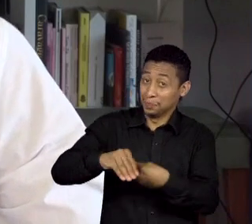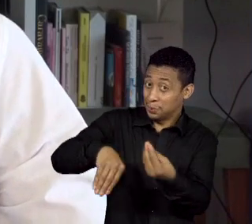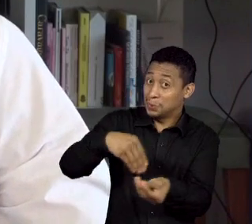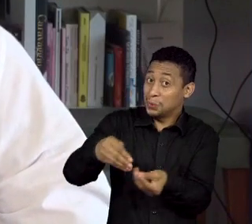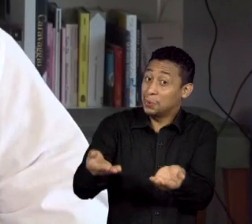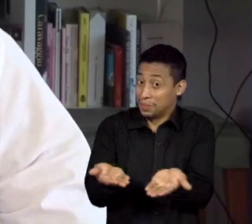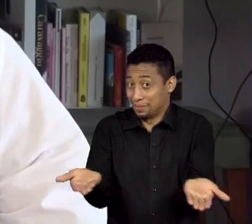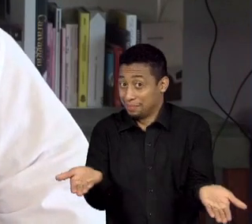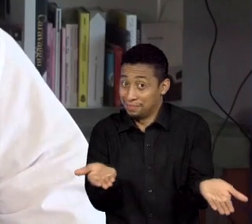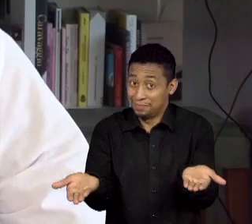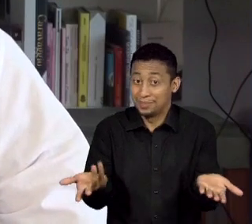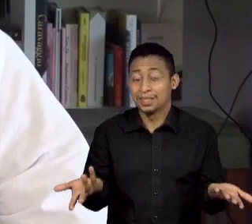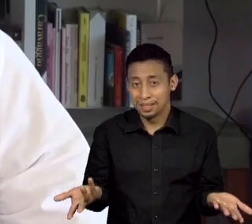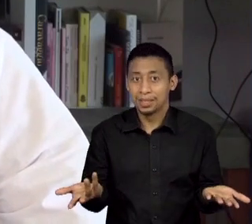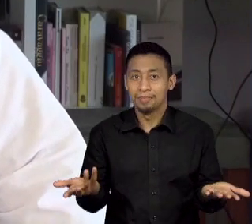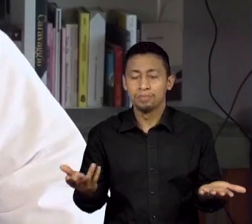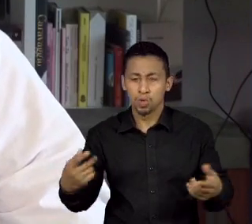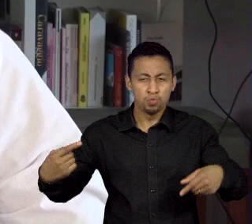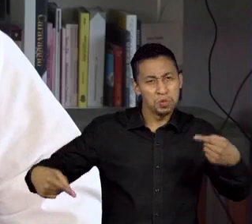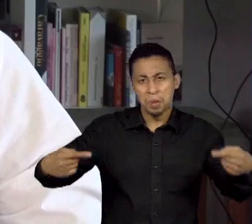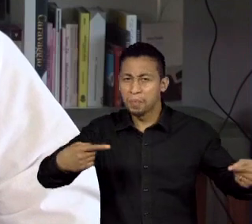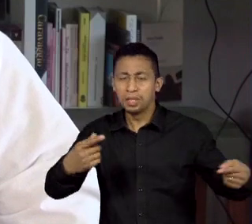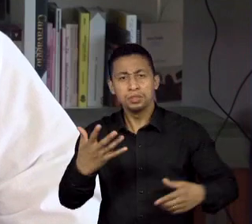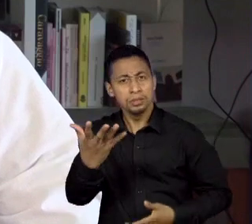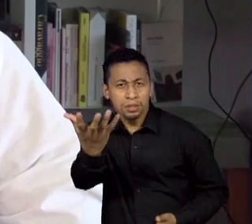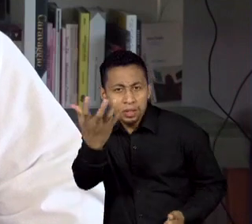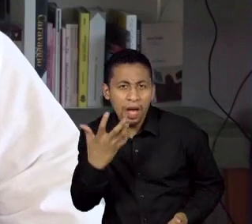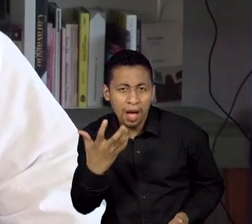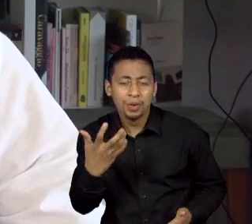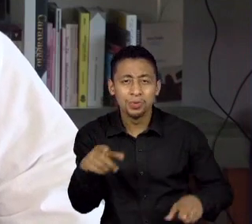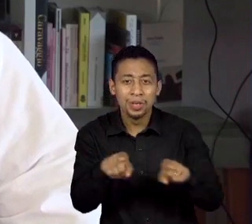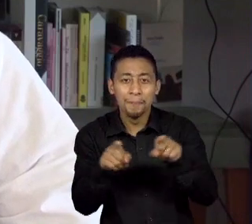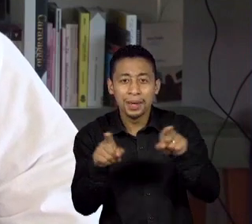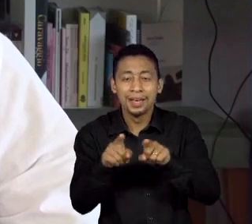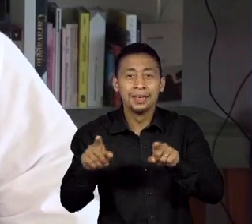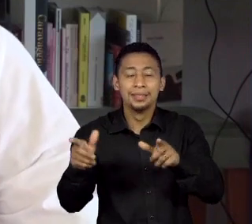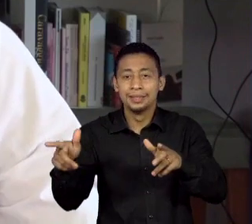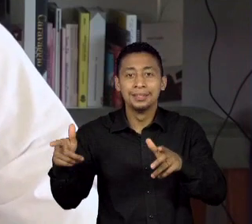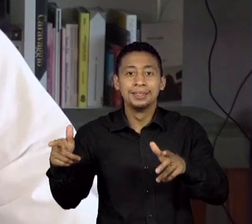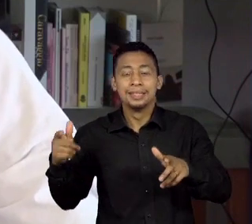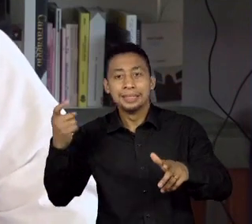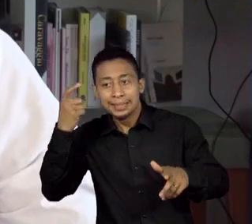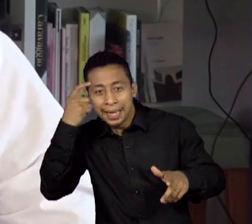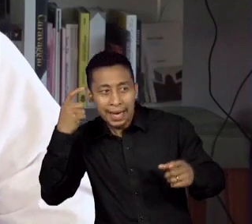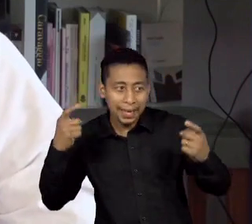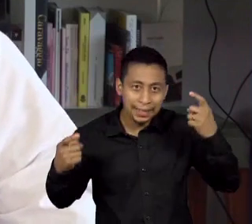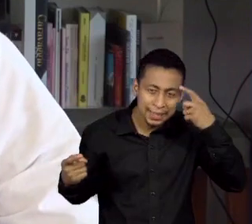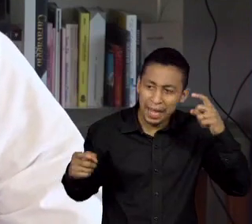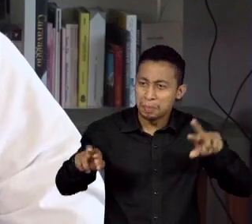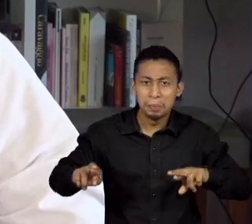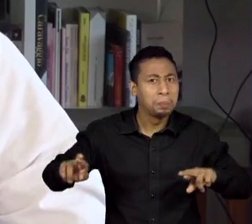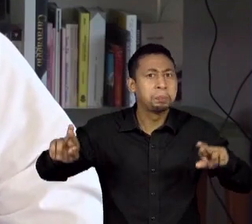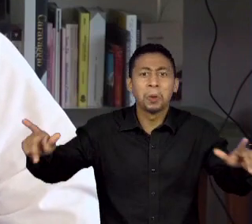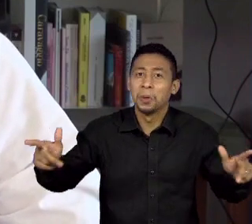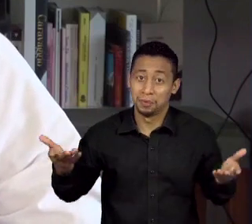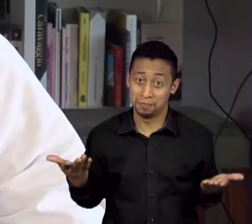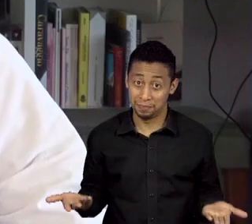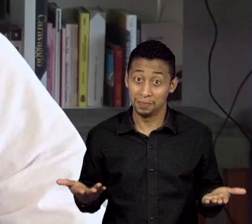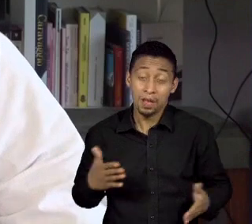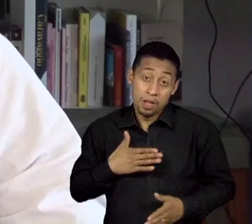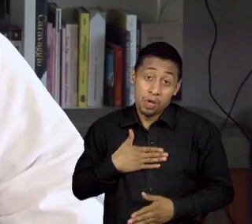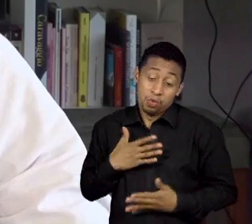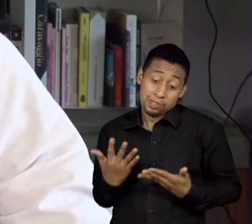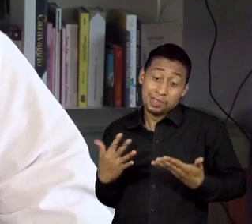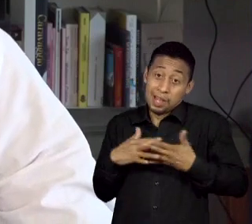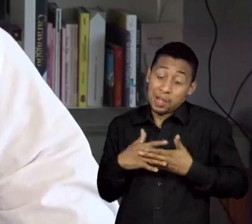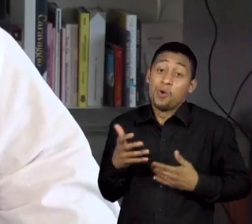Então, acho que seria o debate do século mesmo, com posições totalmente diferentes e tudo isso, histórias totalmente diferentes. Como cidadão, eu gostaria de ver um debate entre